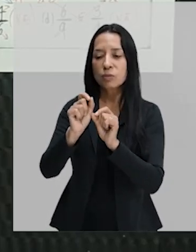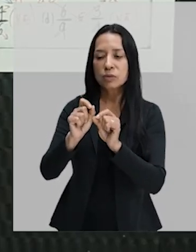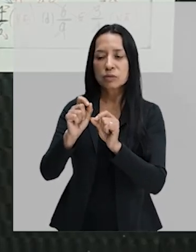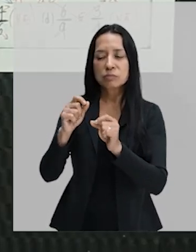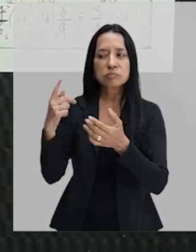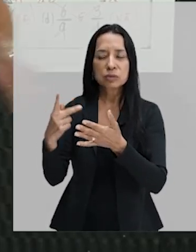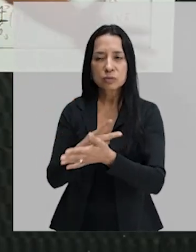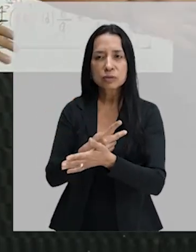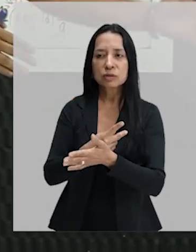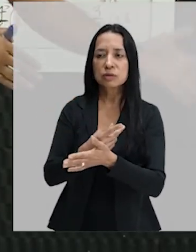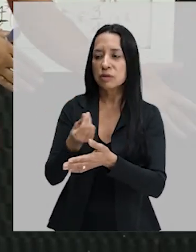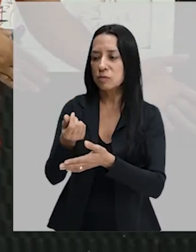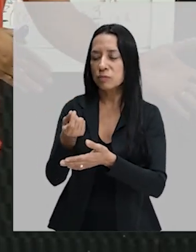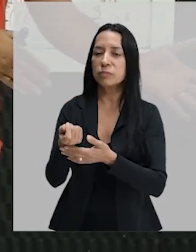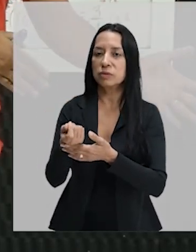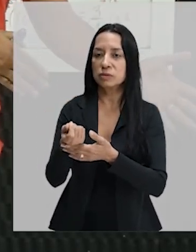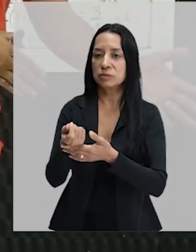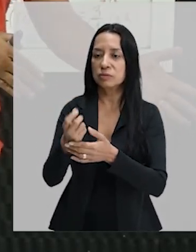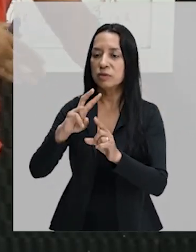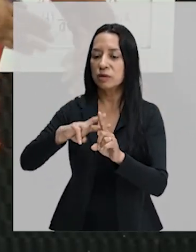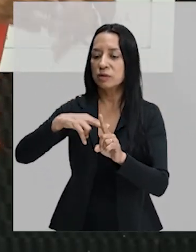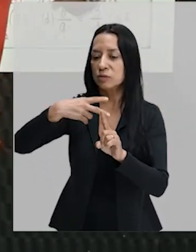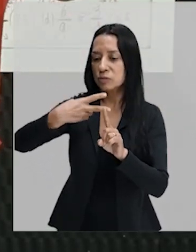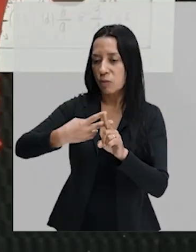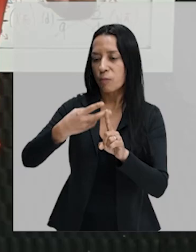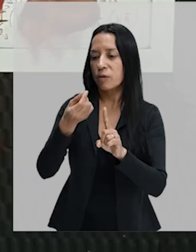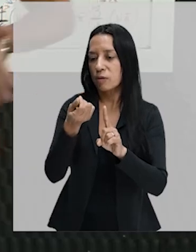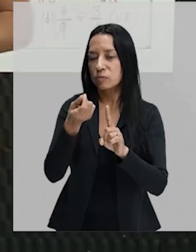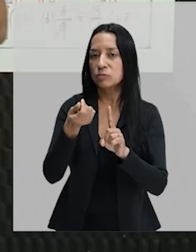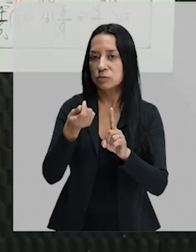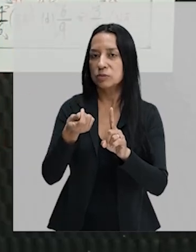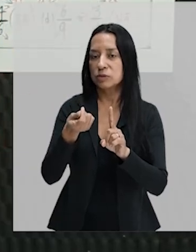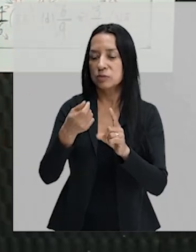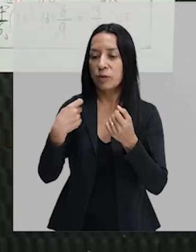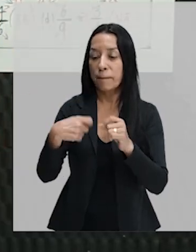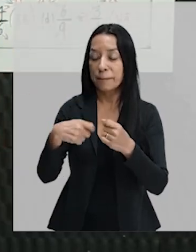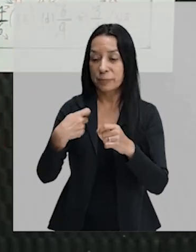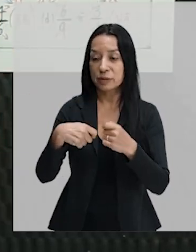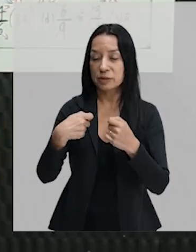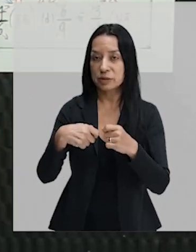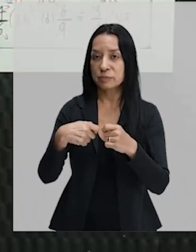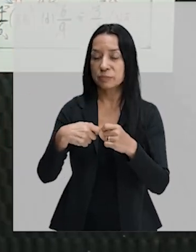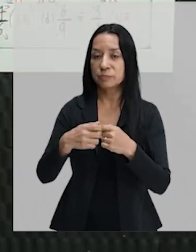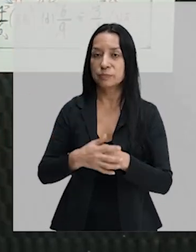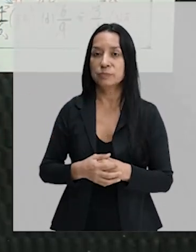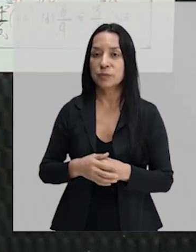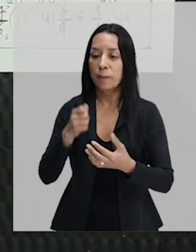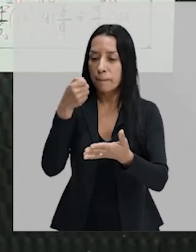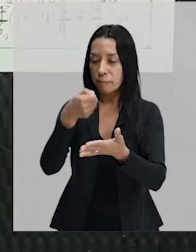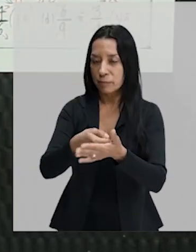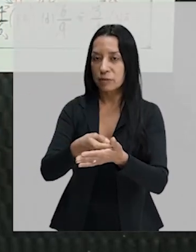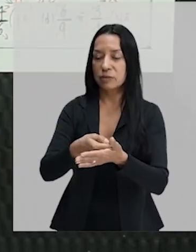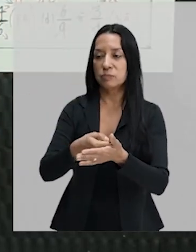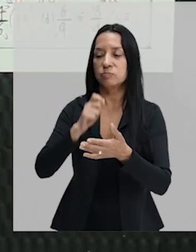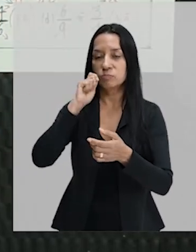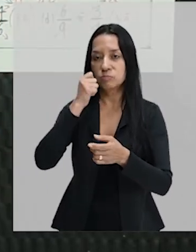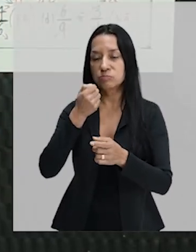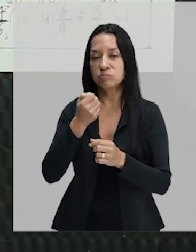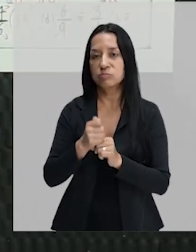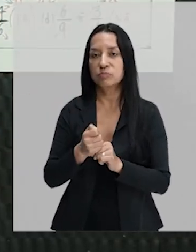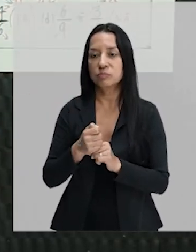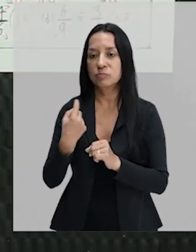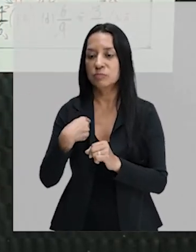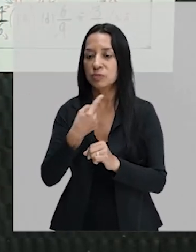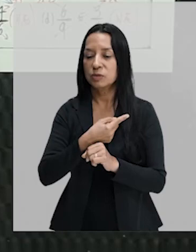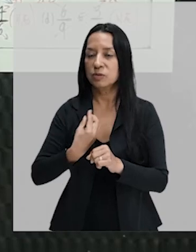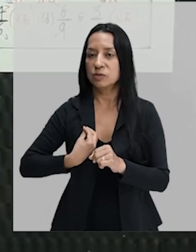preço? Você vai dobrar a quantidade de dinheiro que você vai ter que comprar, que pagar pelos pães. Então, na